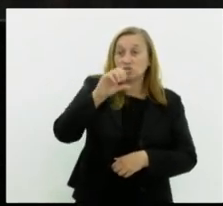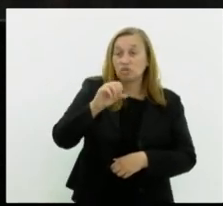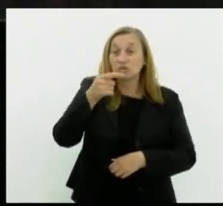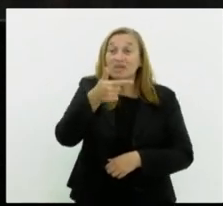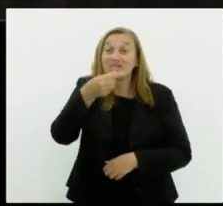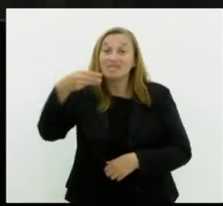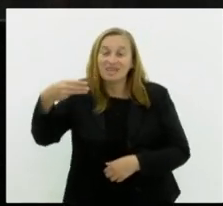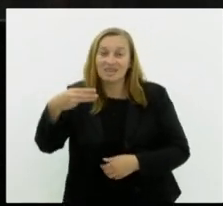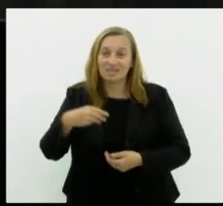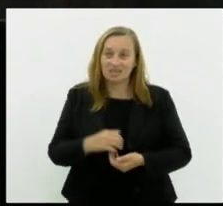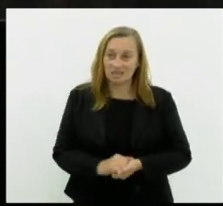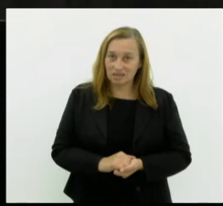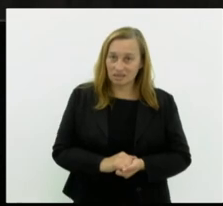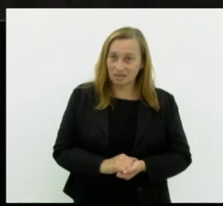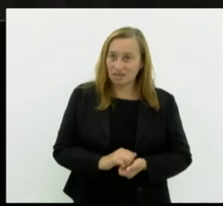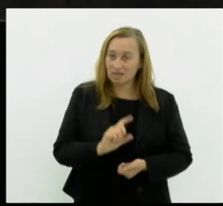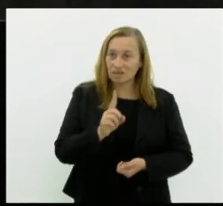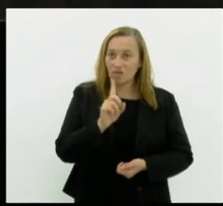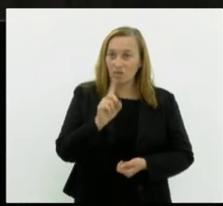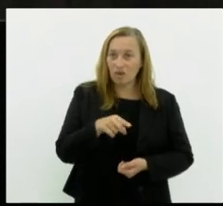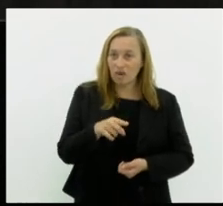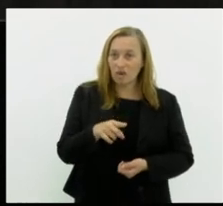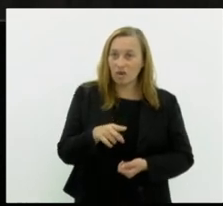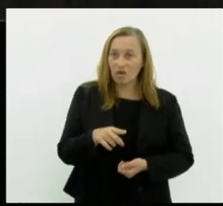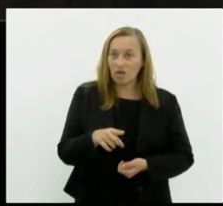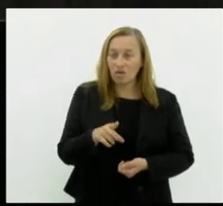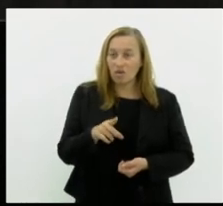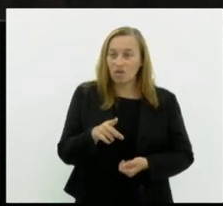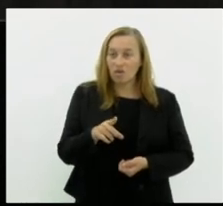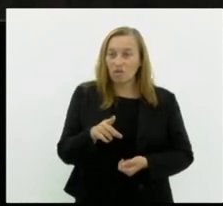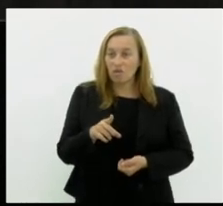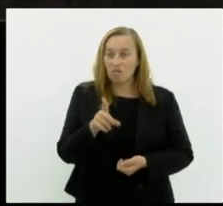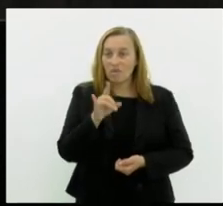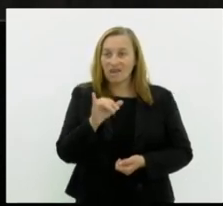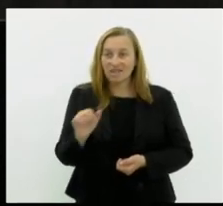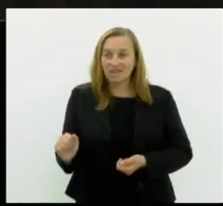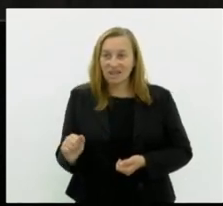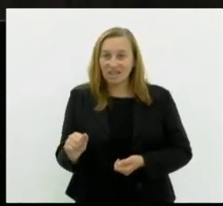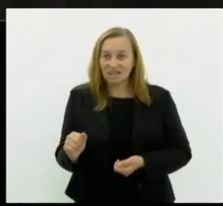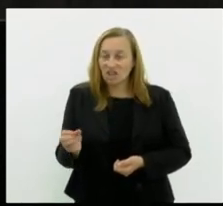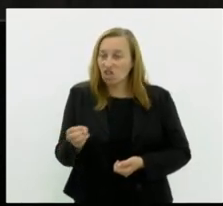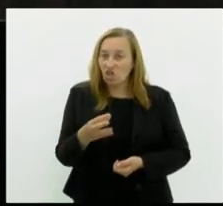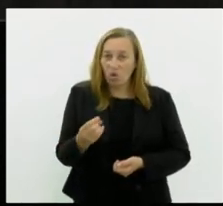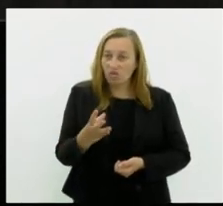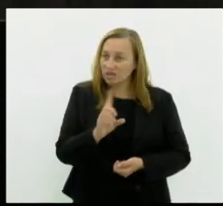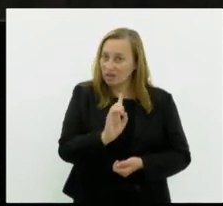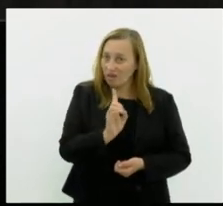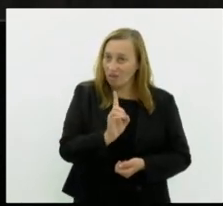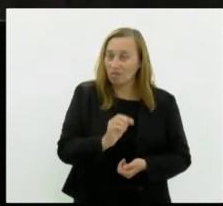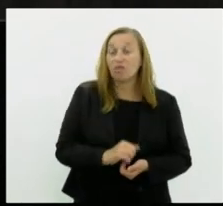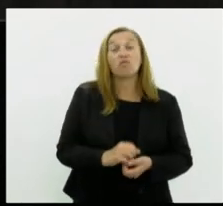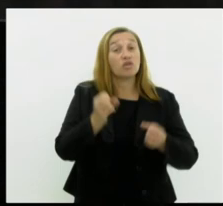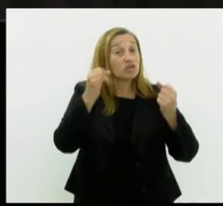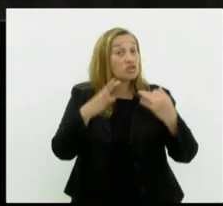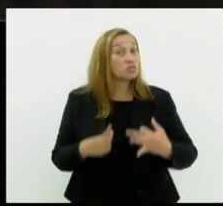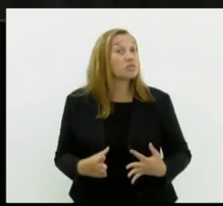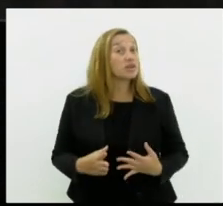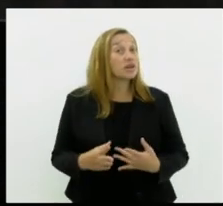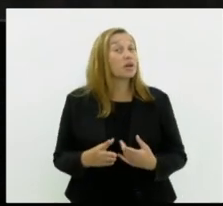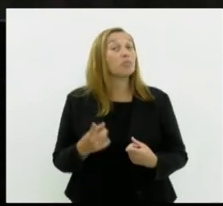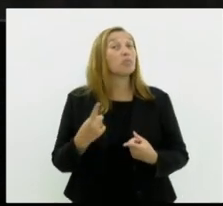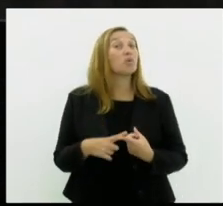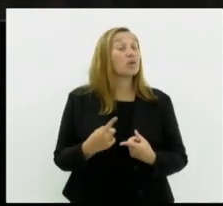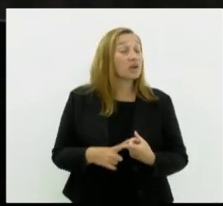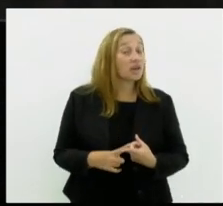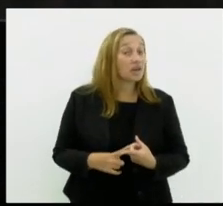2013. E não é uma data cabalística. Não é uma data cabalística. Vou explicar por que não é uma